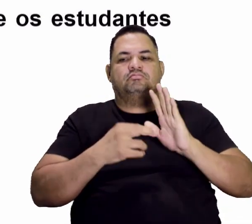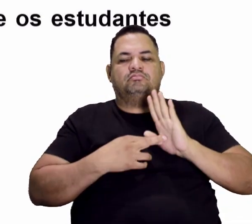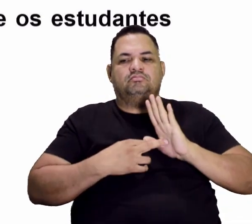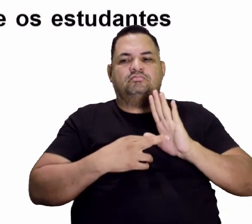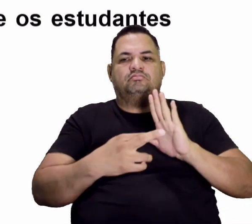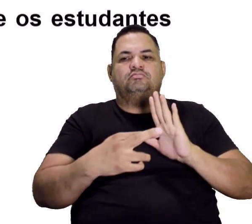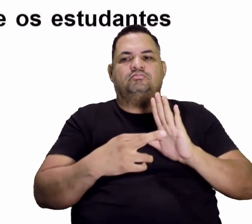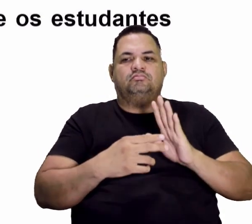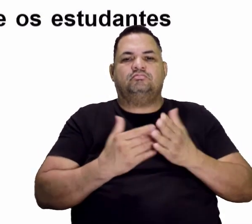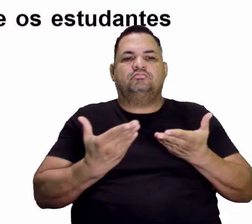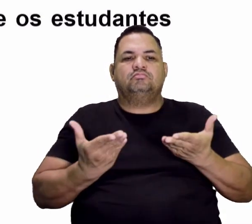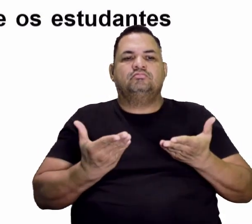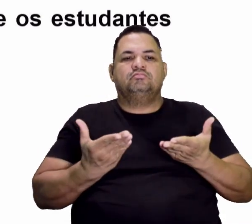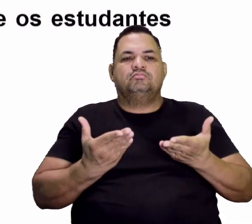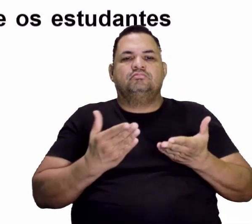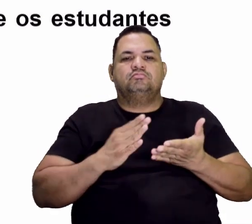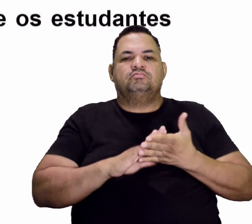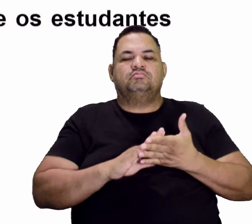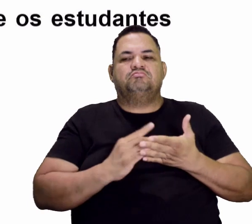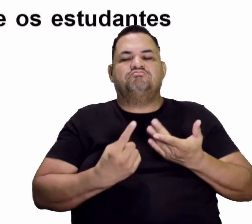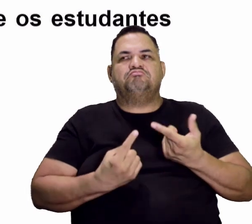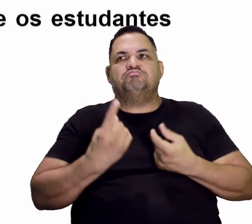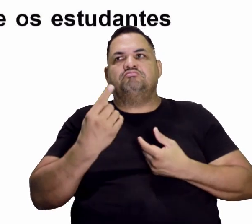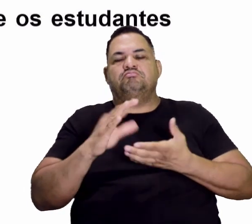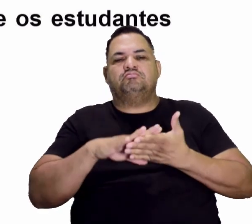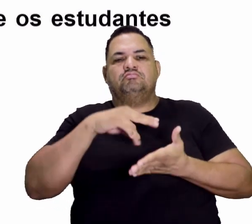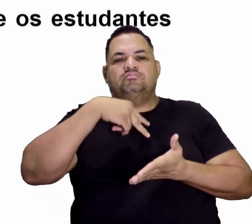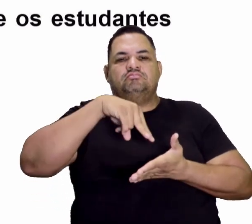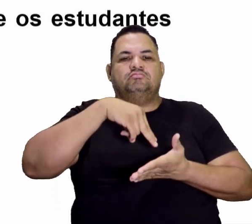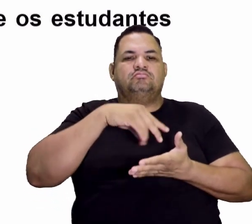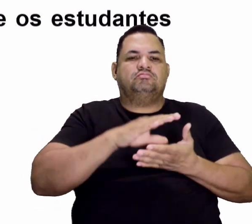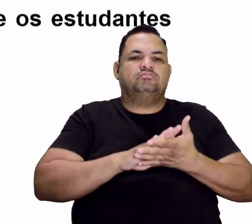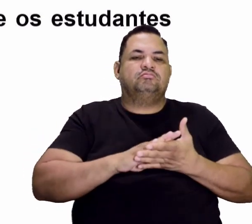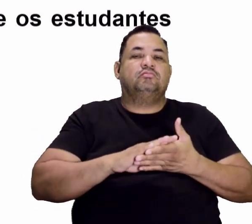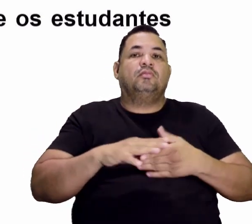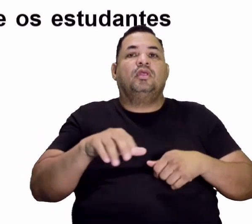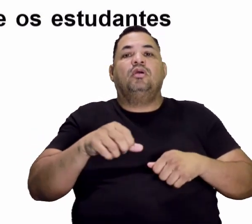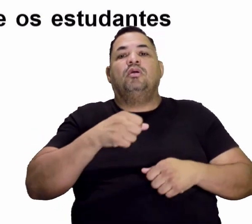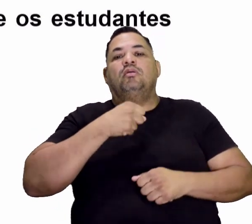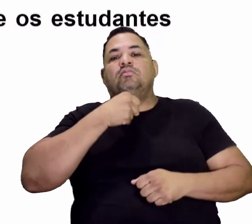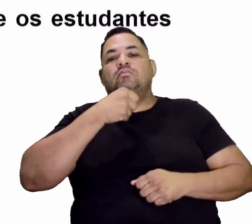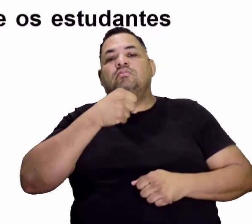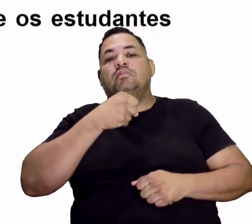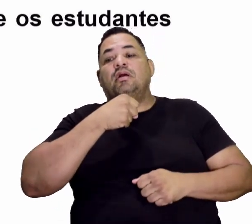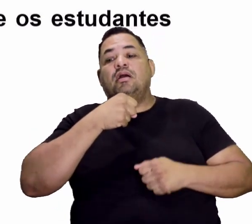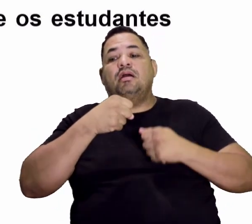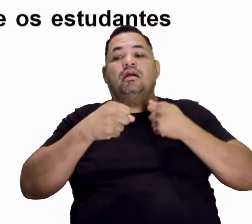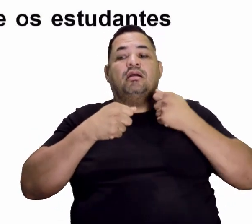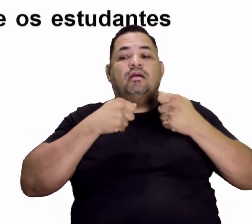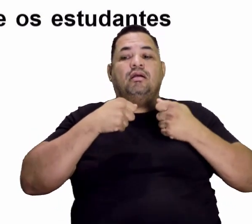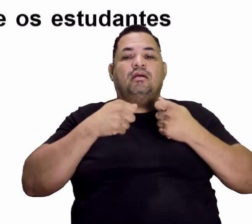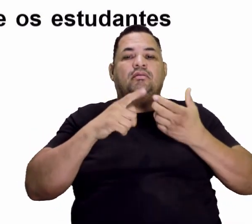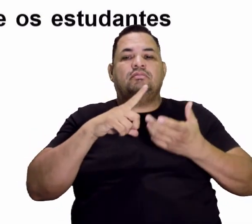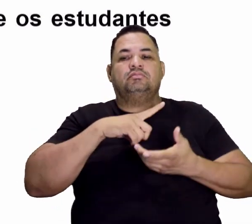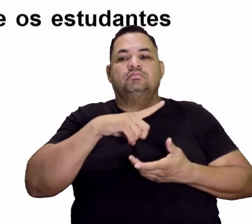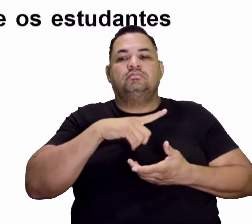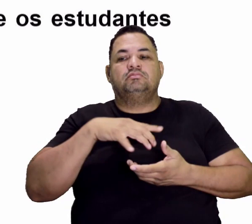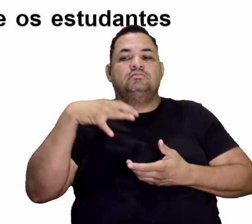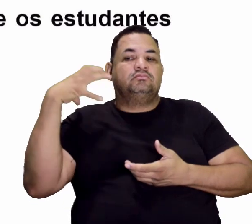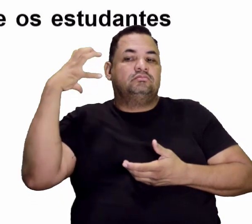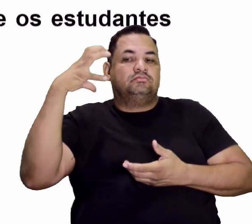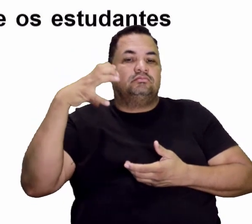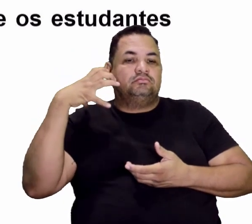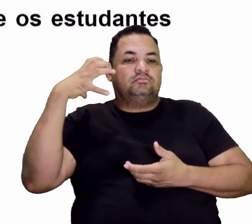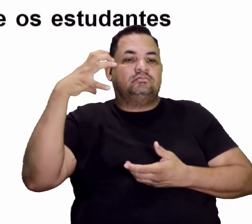tipo de apresentação. Alguns irão dançar, outros irão cantar, terá até aqueles